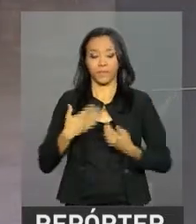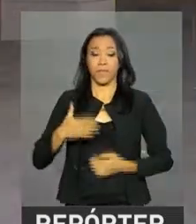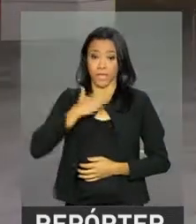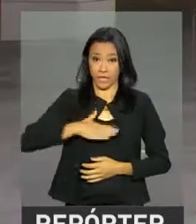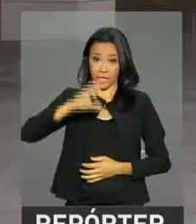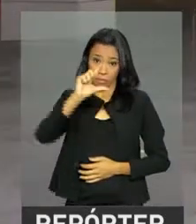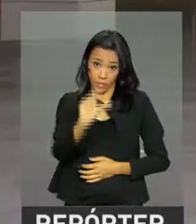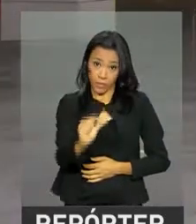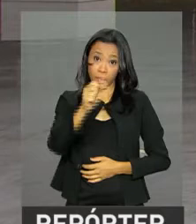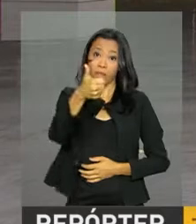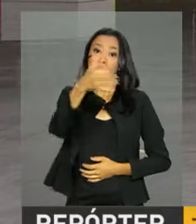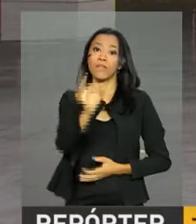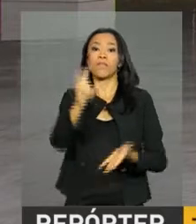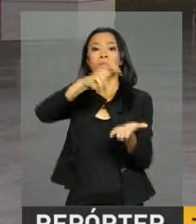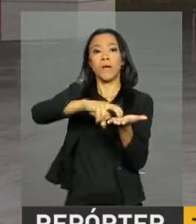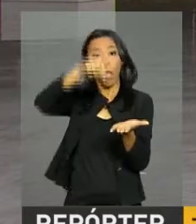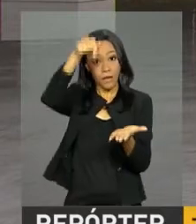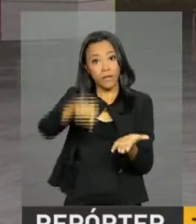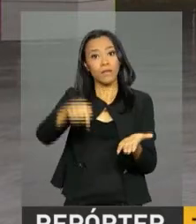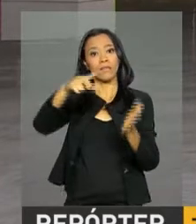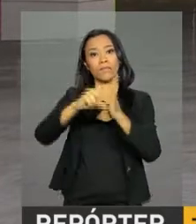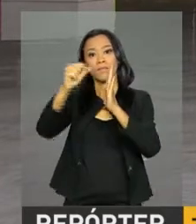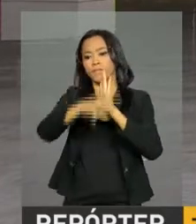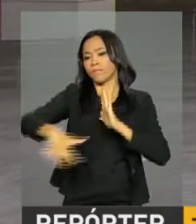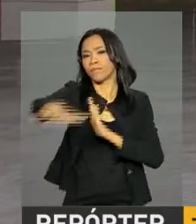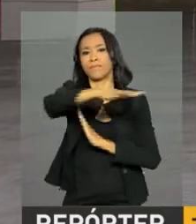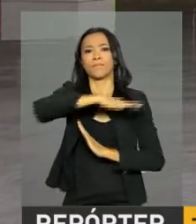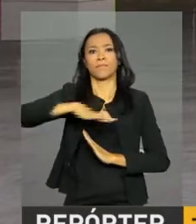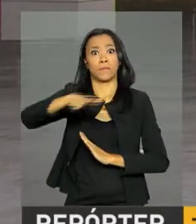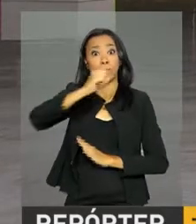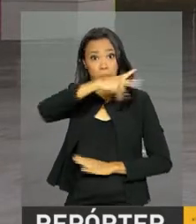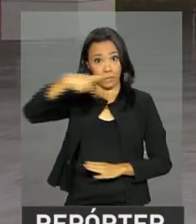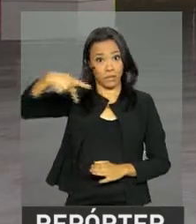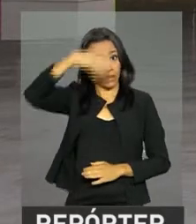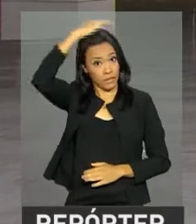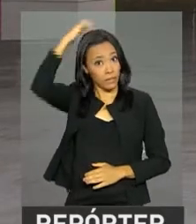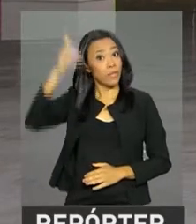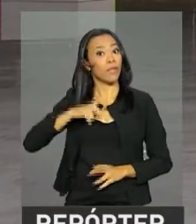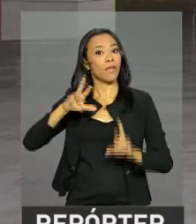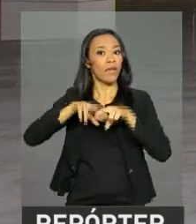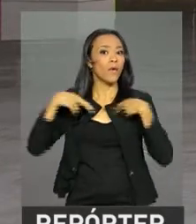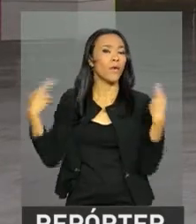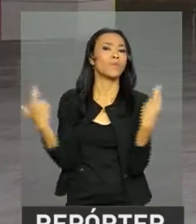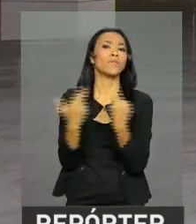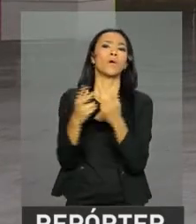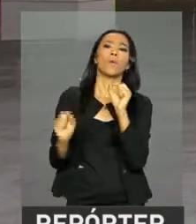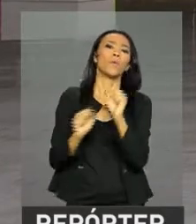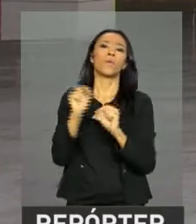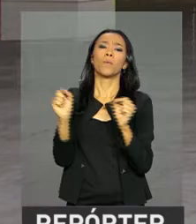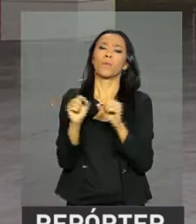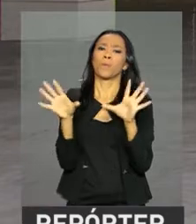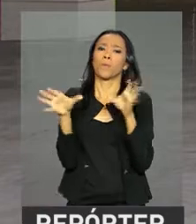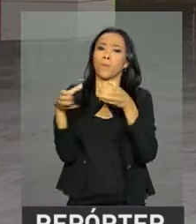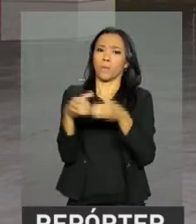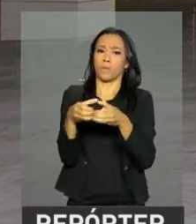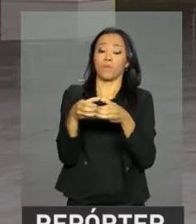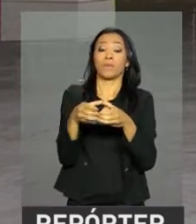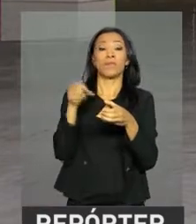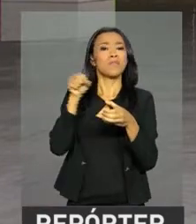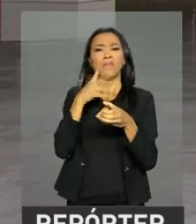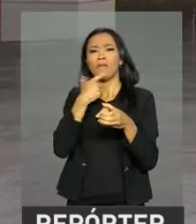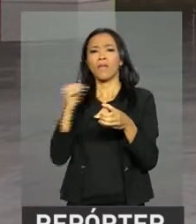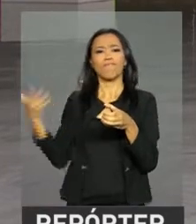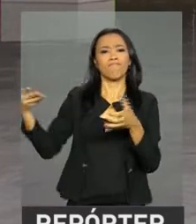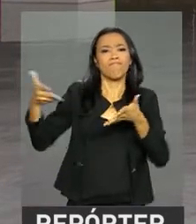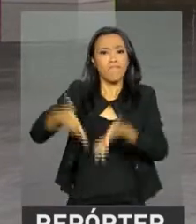pouco às 10 horas da manhã aqui no palácio do planalto o presidente michel temer em reunião com o núcleo institucional do governo entre os participantes